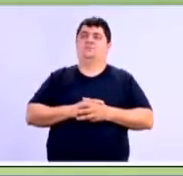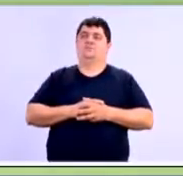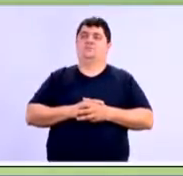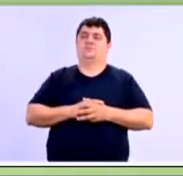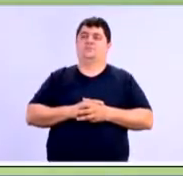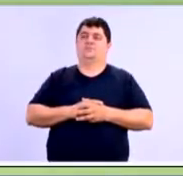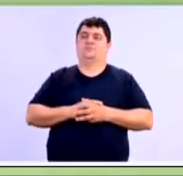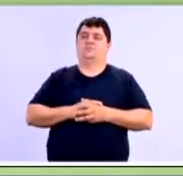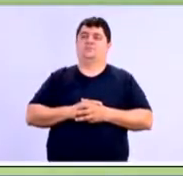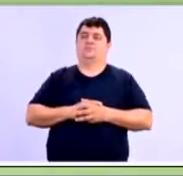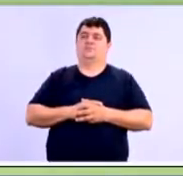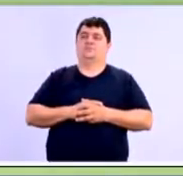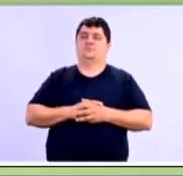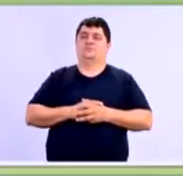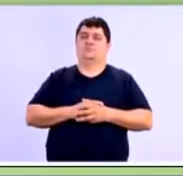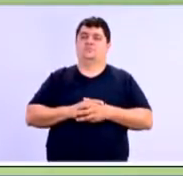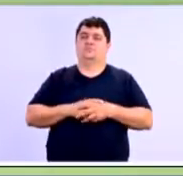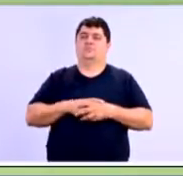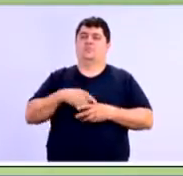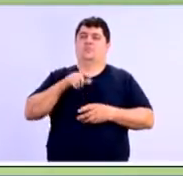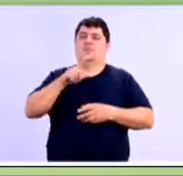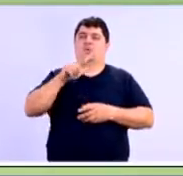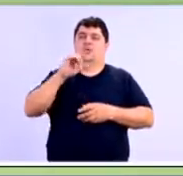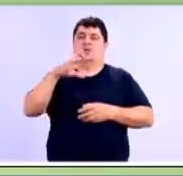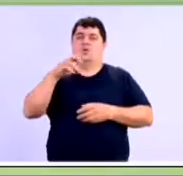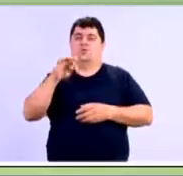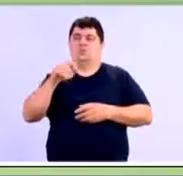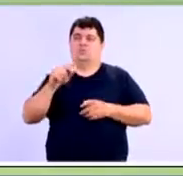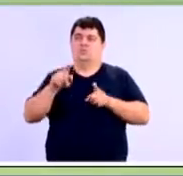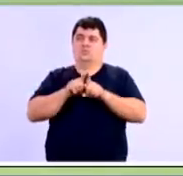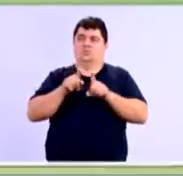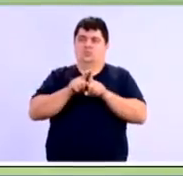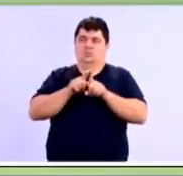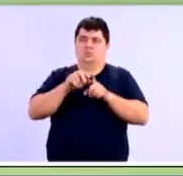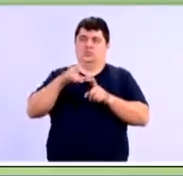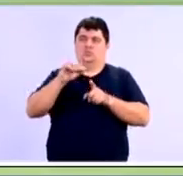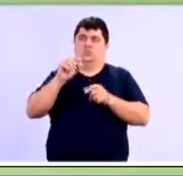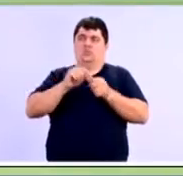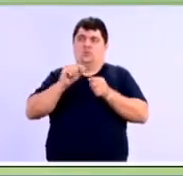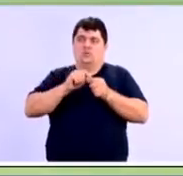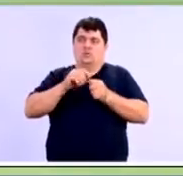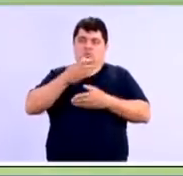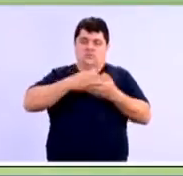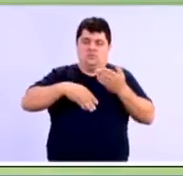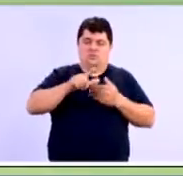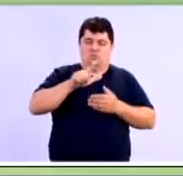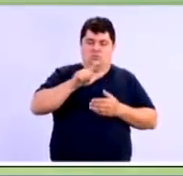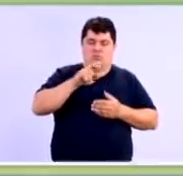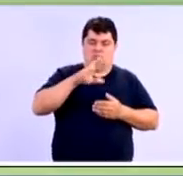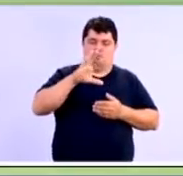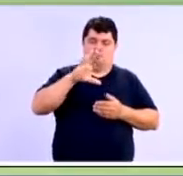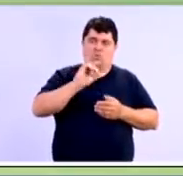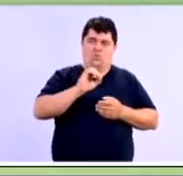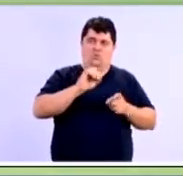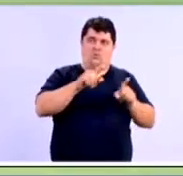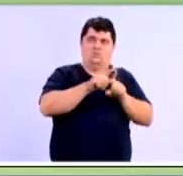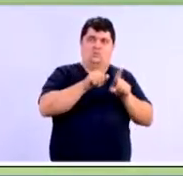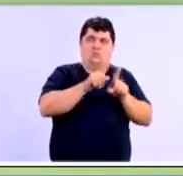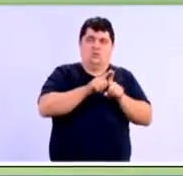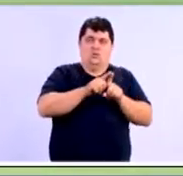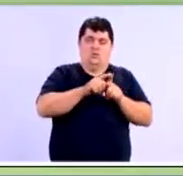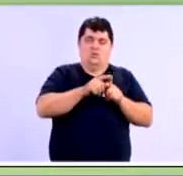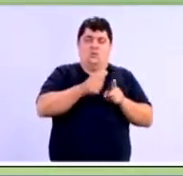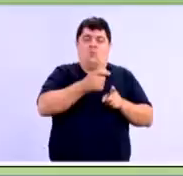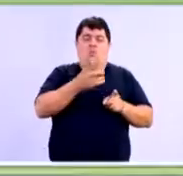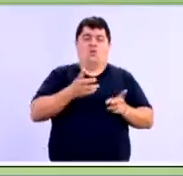cá. Lucratividade e rentabilidade. A lucratividade faz relação entre o lucro e o quanto